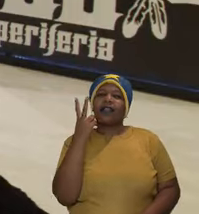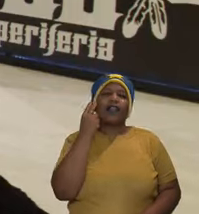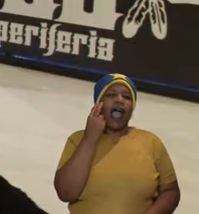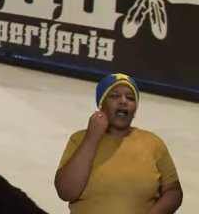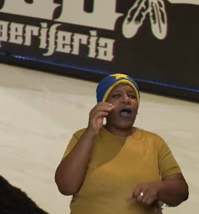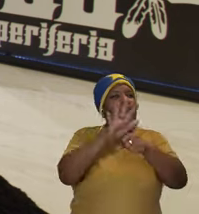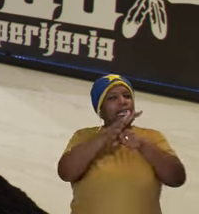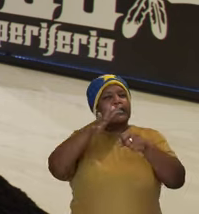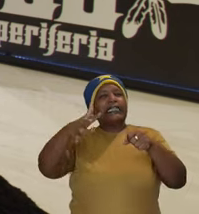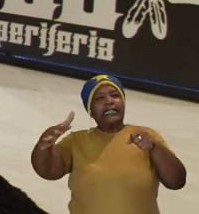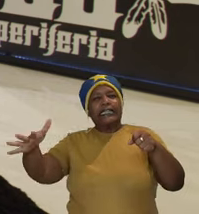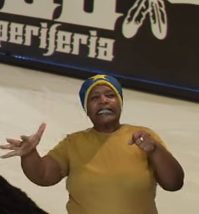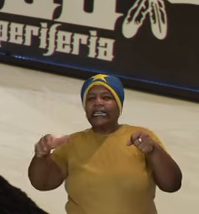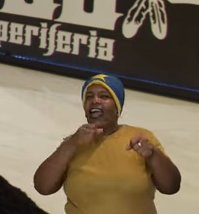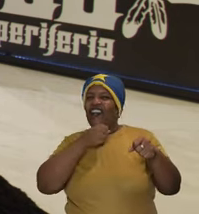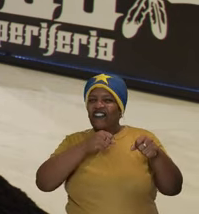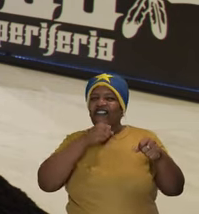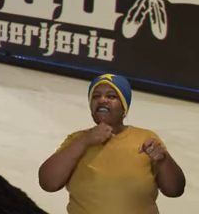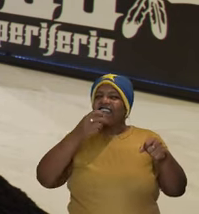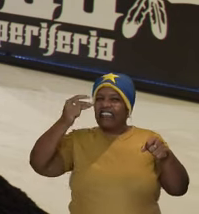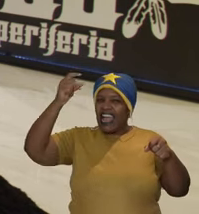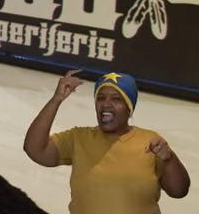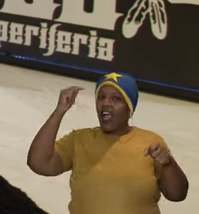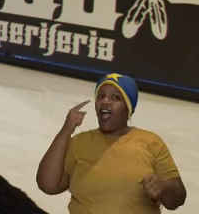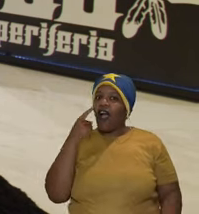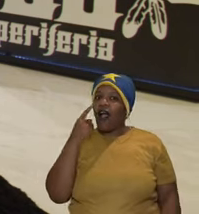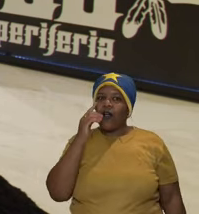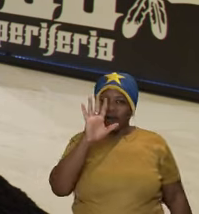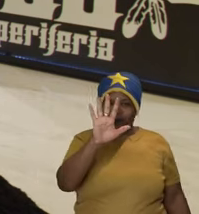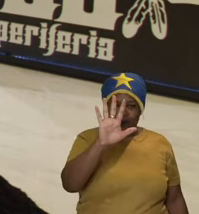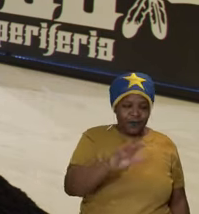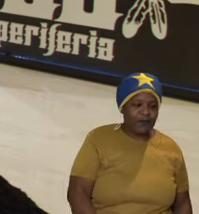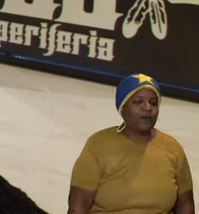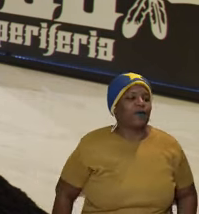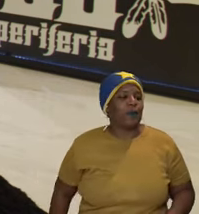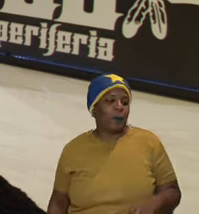Essa aqui estralou, hein, Marquinho? Você sabe, mano. Demais. Ó, se liga.